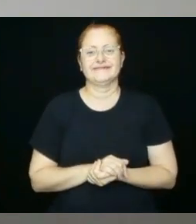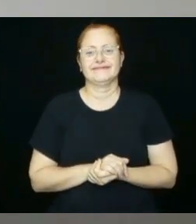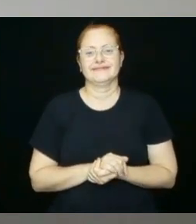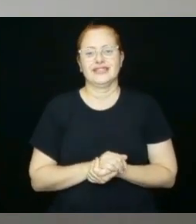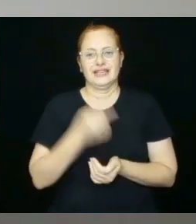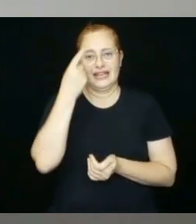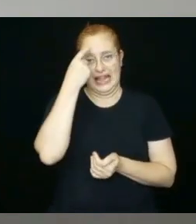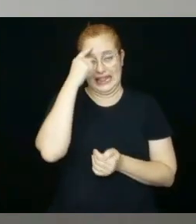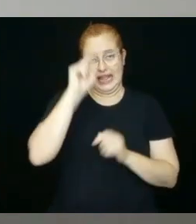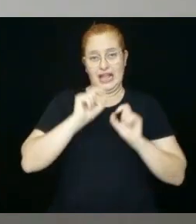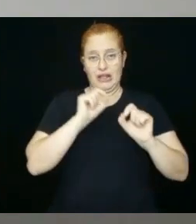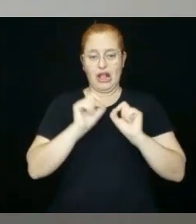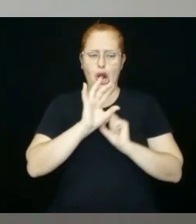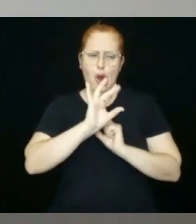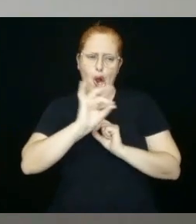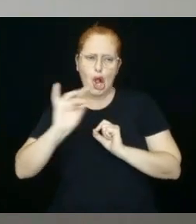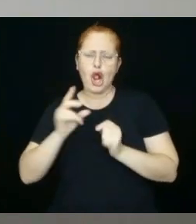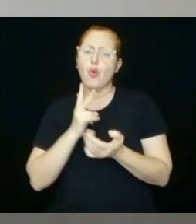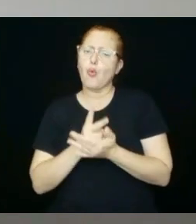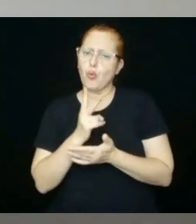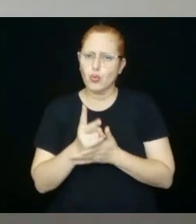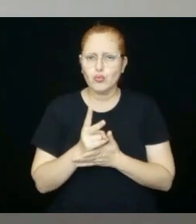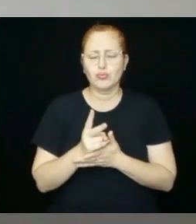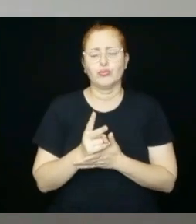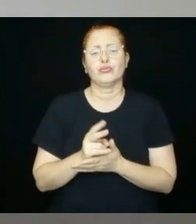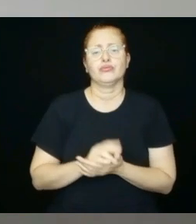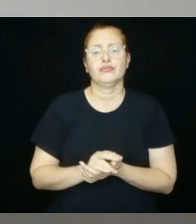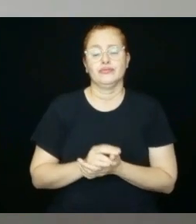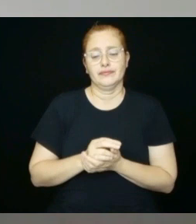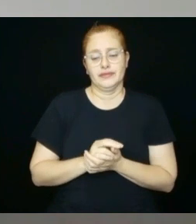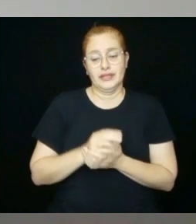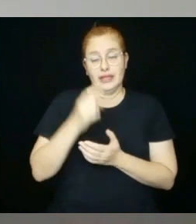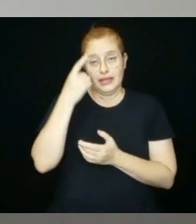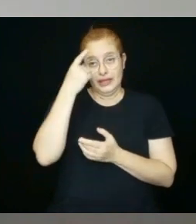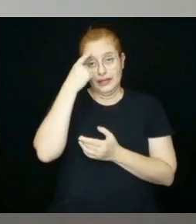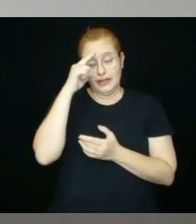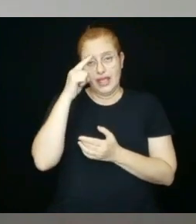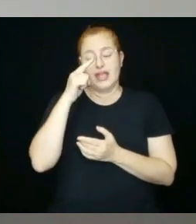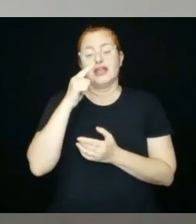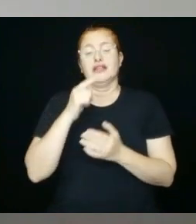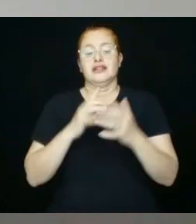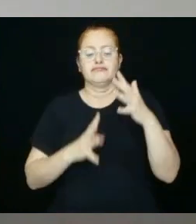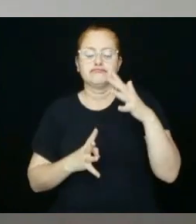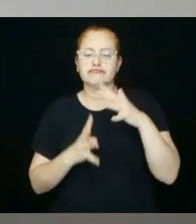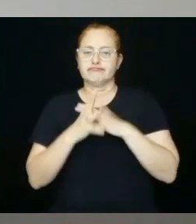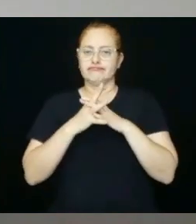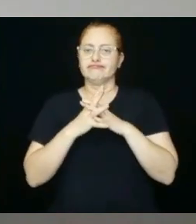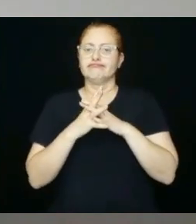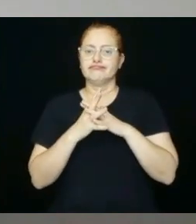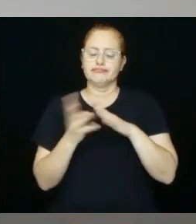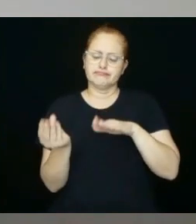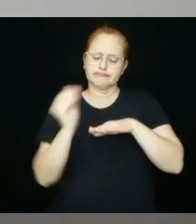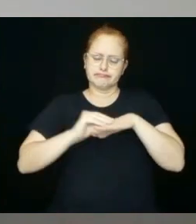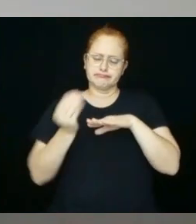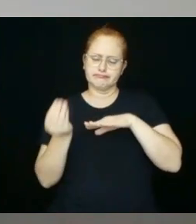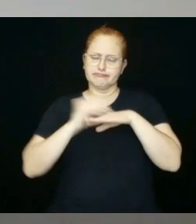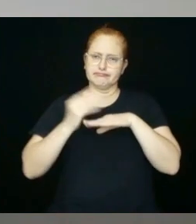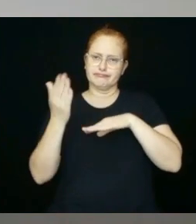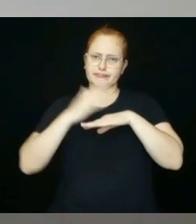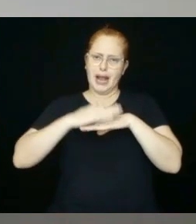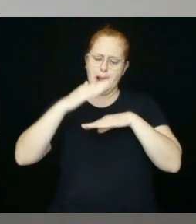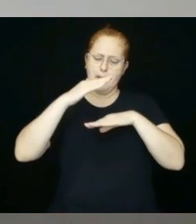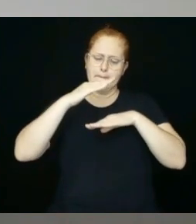Então, a ideia de colagem permanece, a ideia de sobreposição, de acúmulo permanece, mas